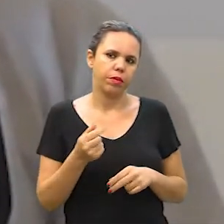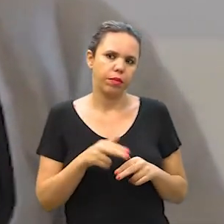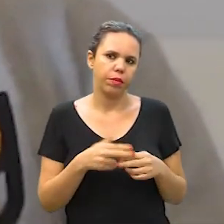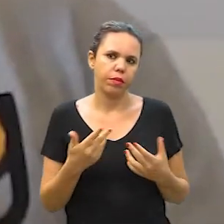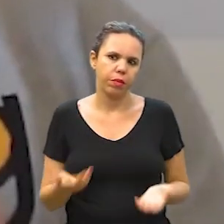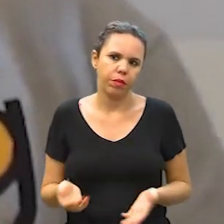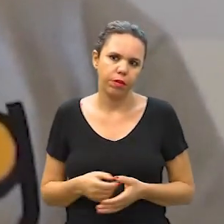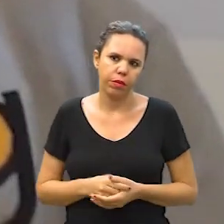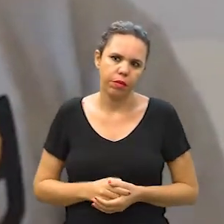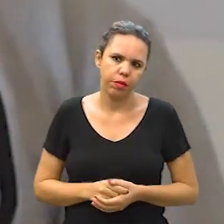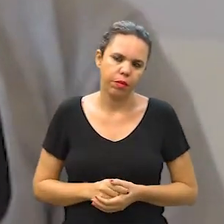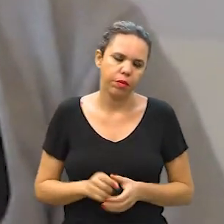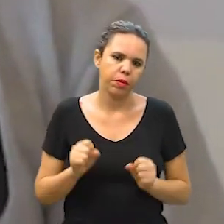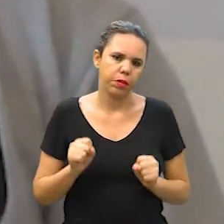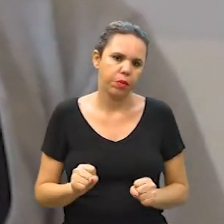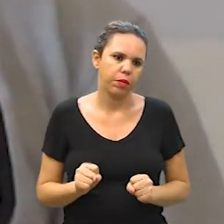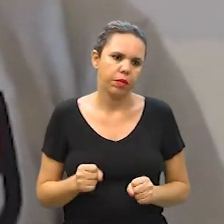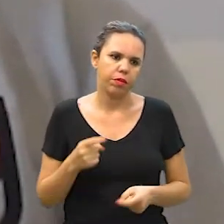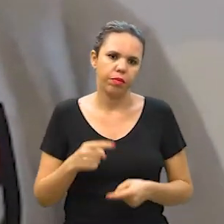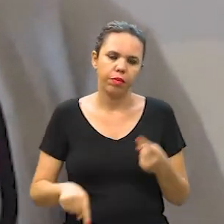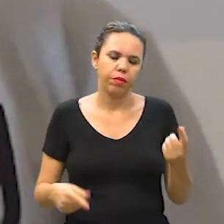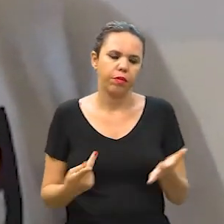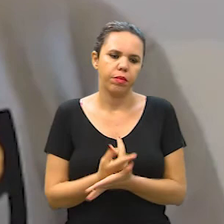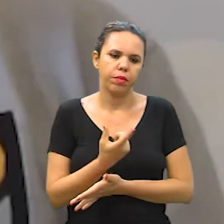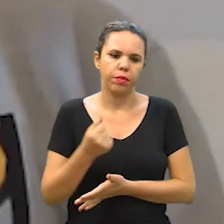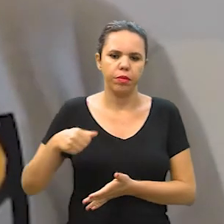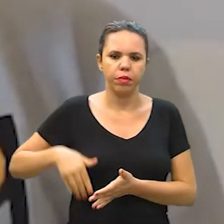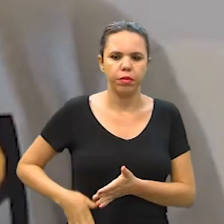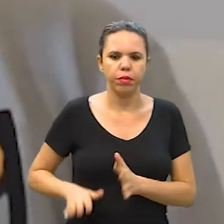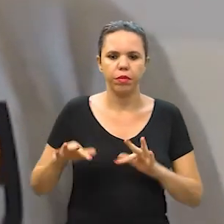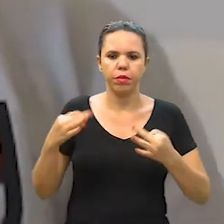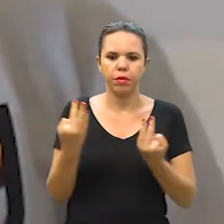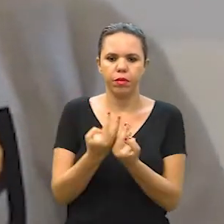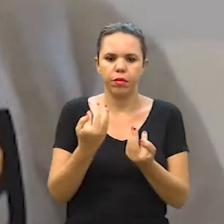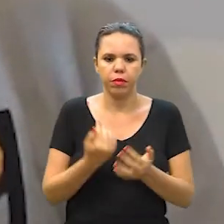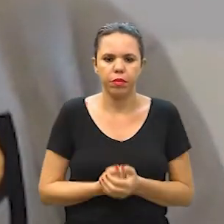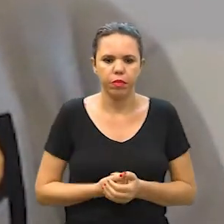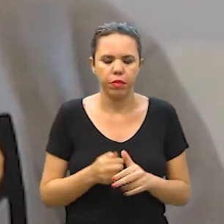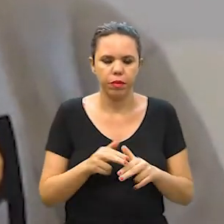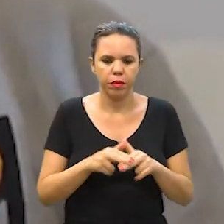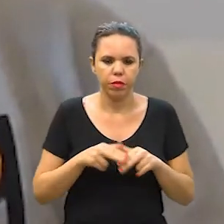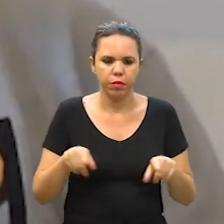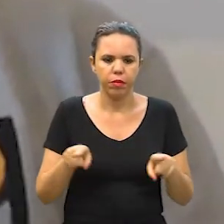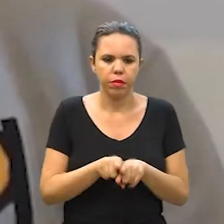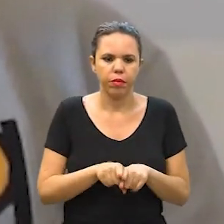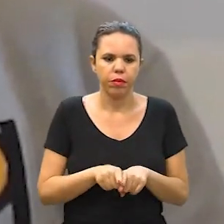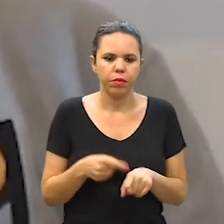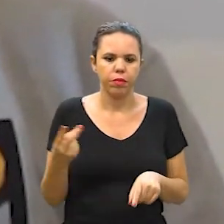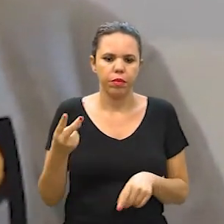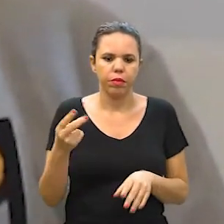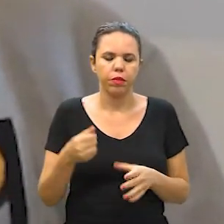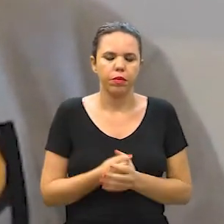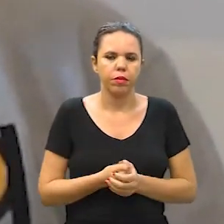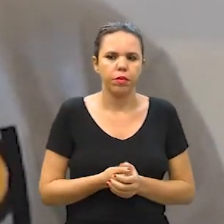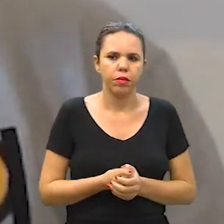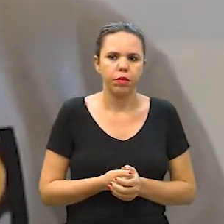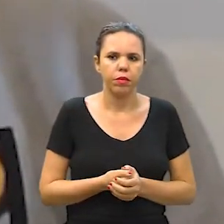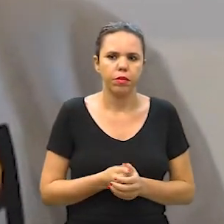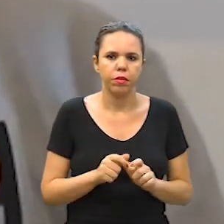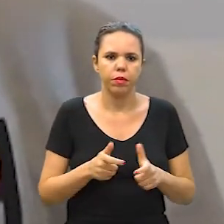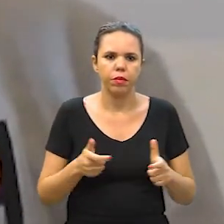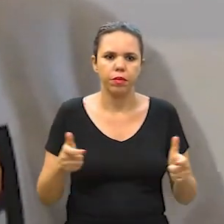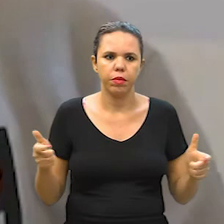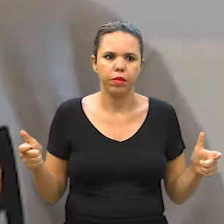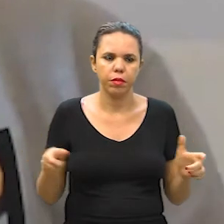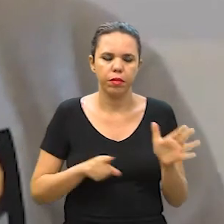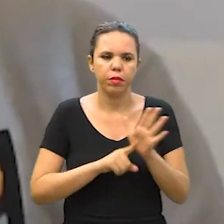financeiras, pode ser que isso não caiba no bolso dos pais. Então, por isso também vale muito a pena uma